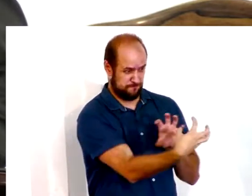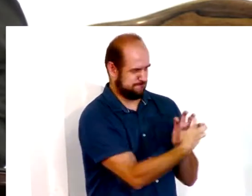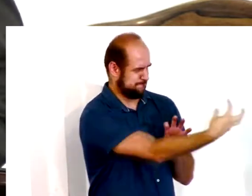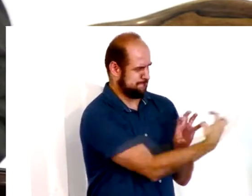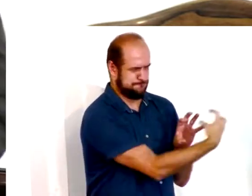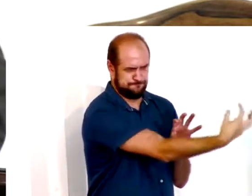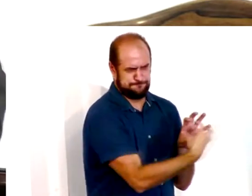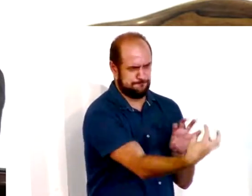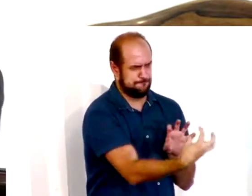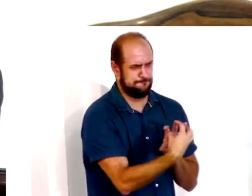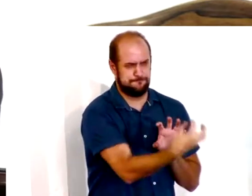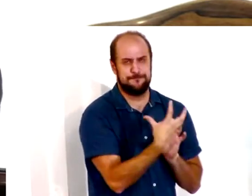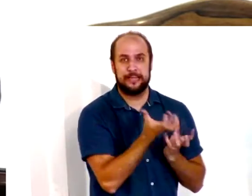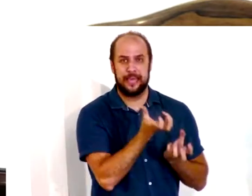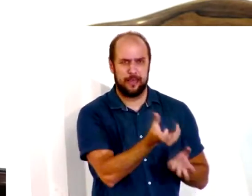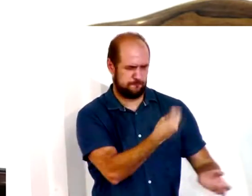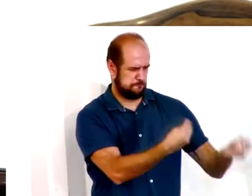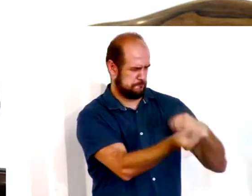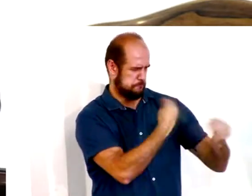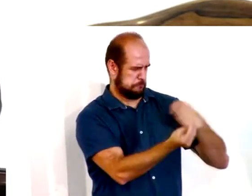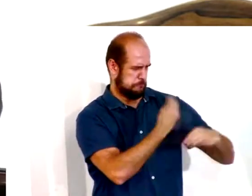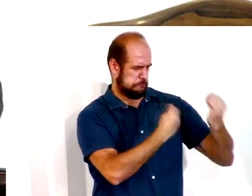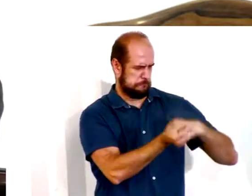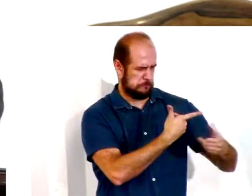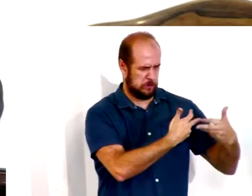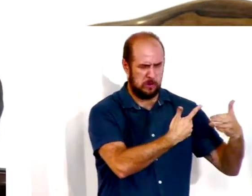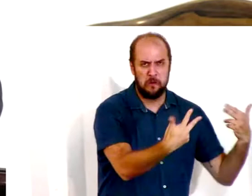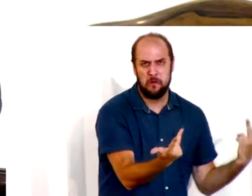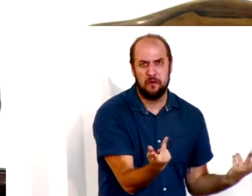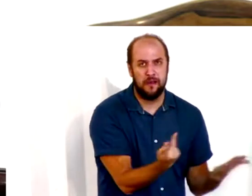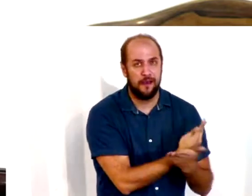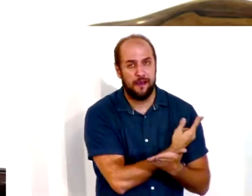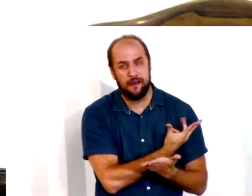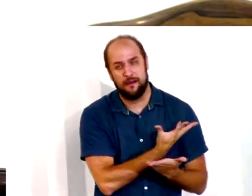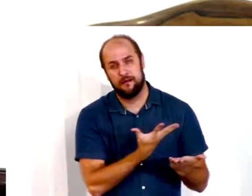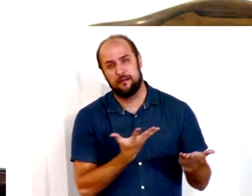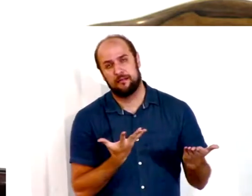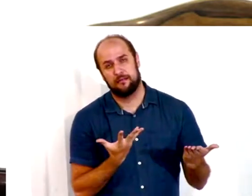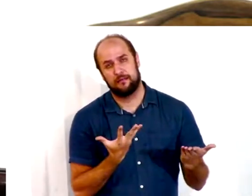muitas vezes nós caminhamos